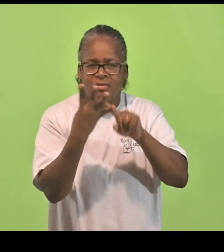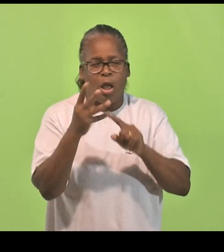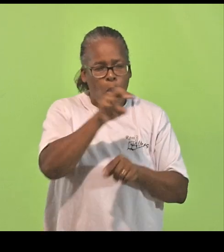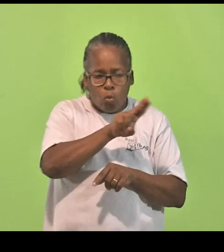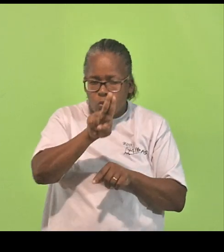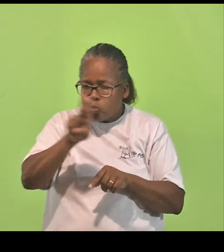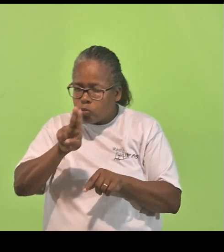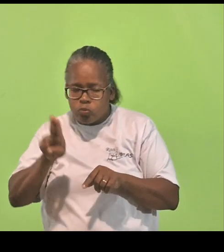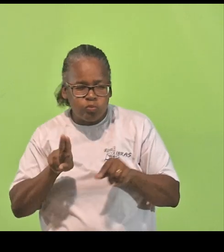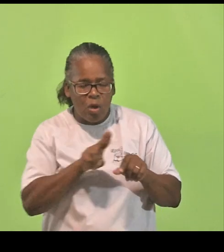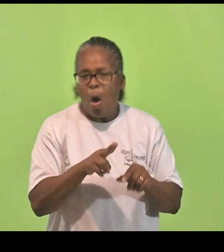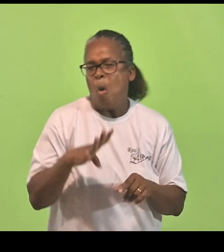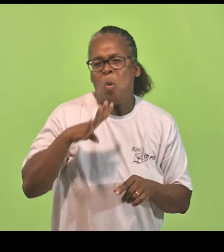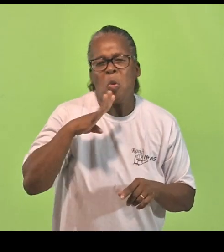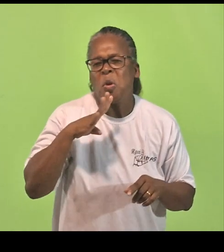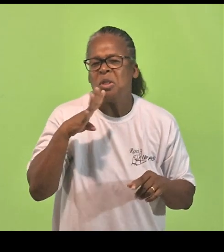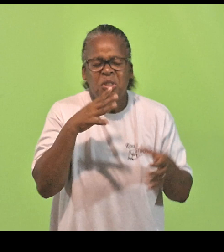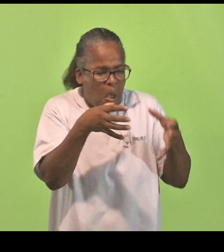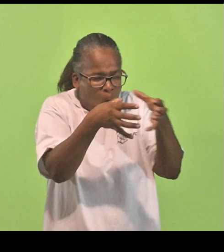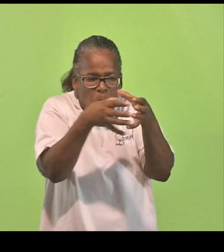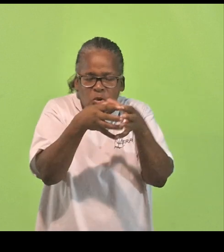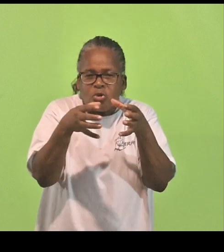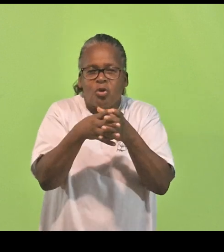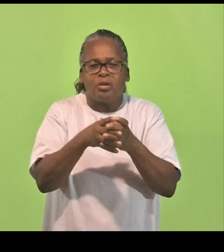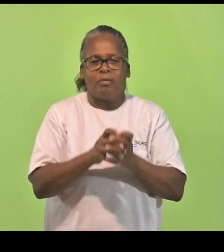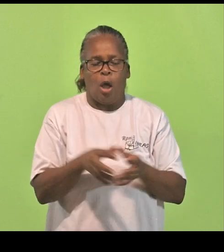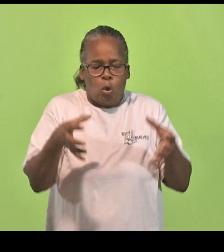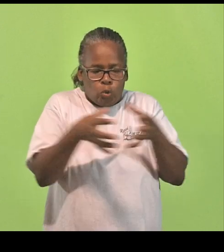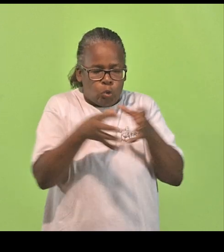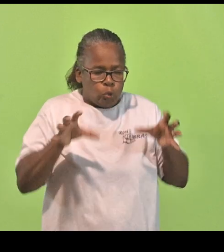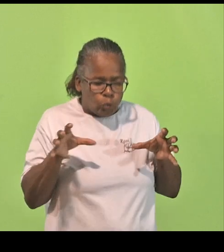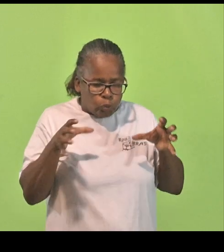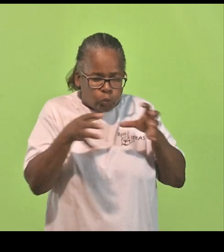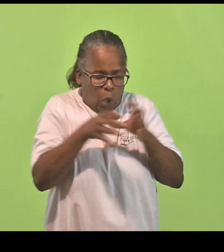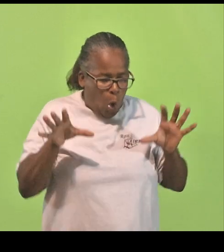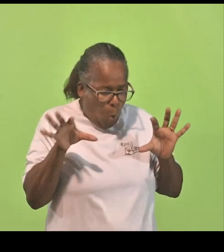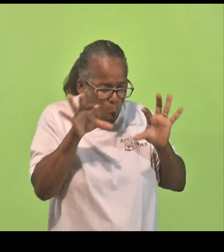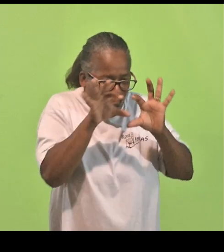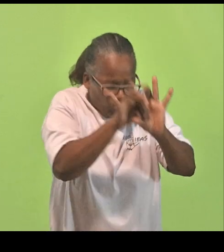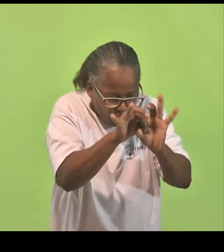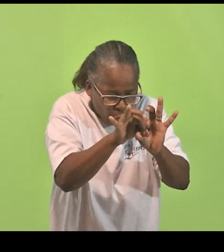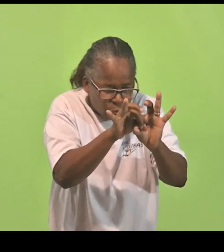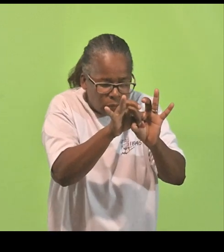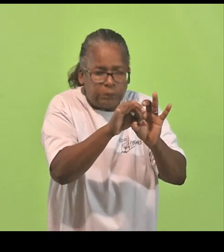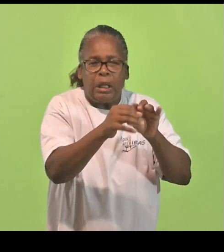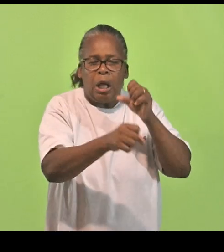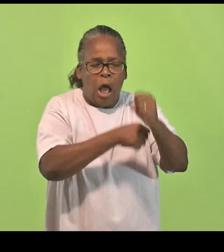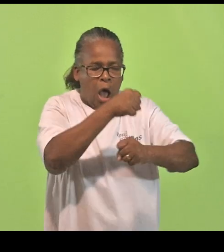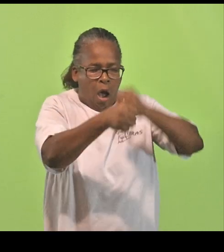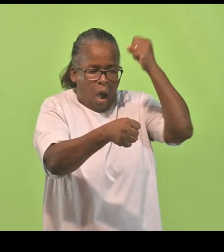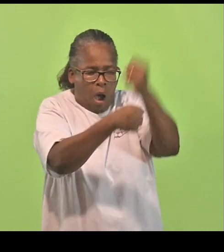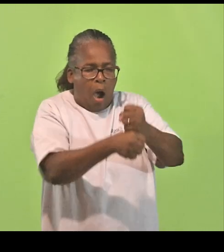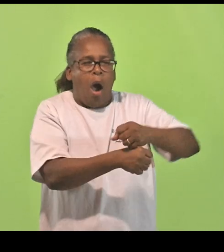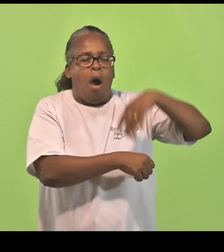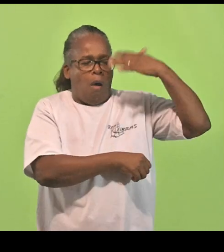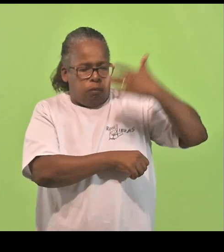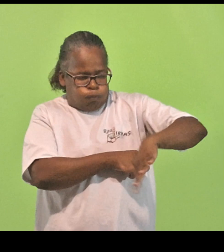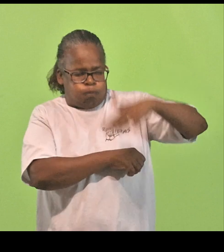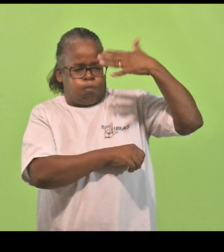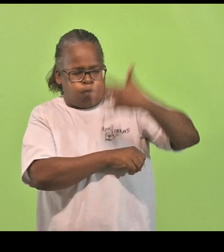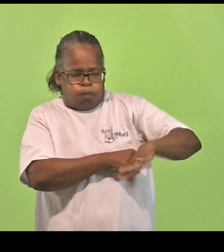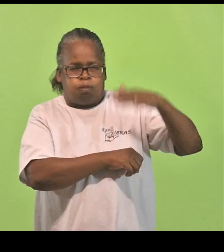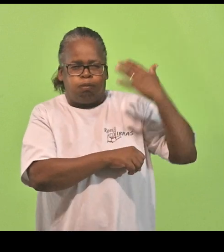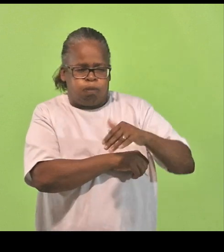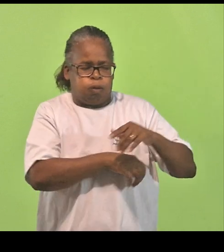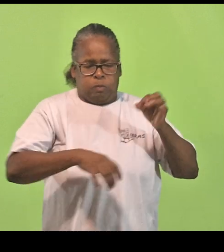Cristofolini, pessoas que mal se conheciam, foram agrupadas do dia para a noite e viveram anos de terror, julgamentos e